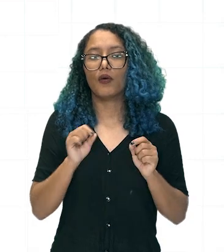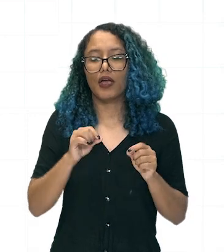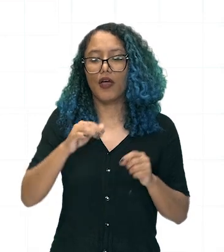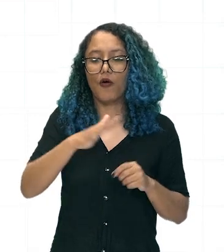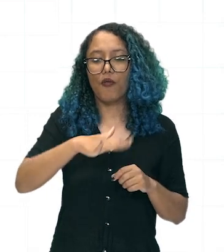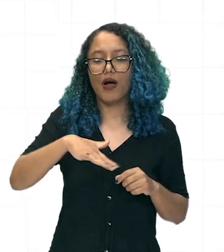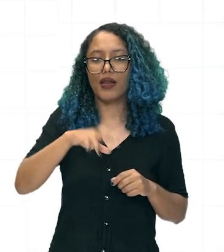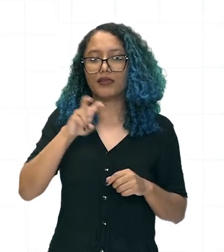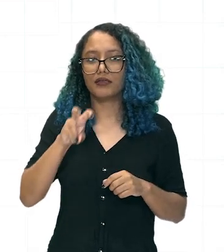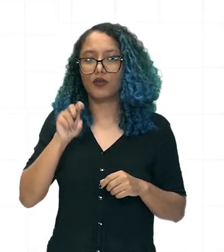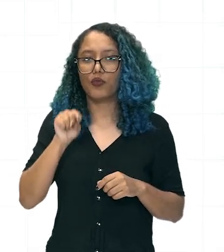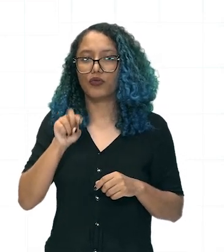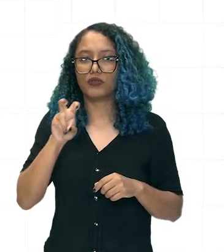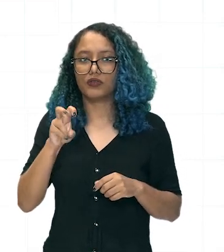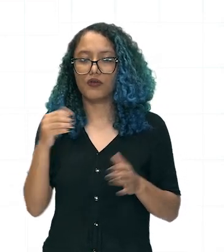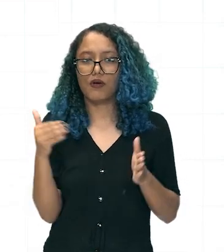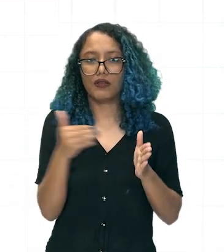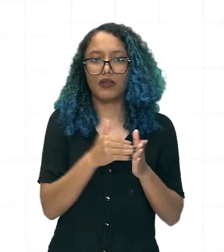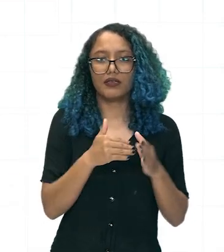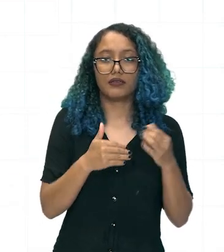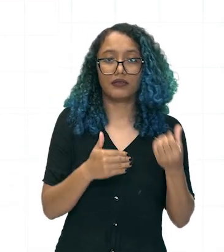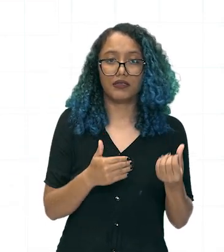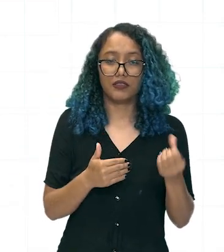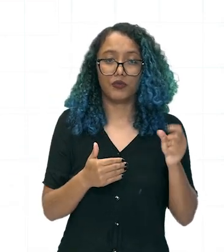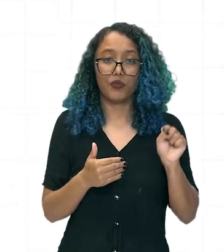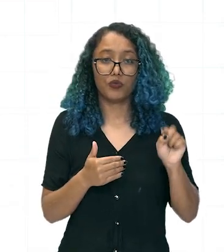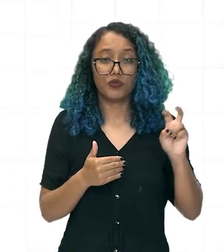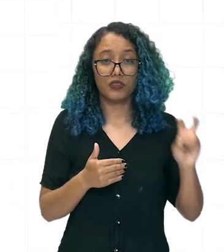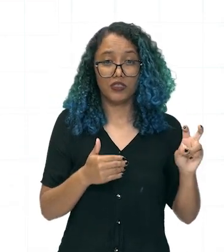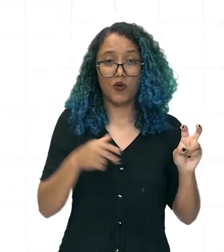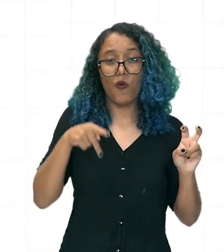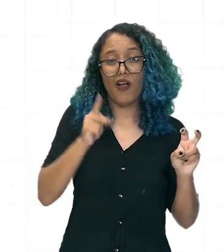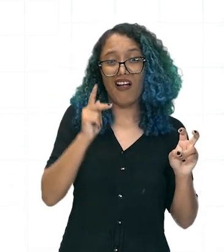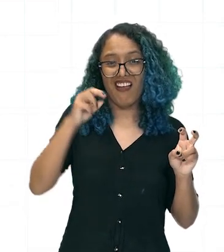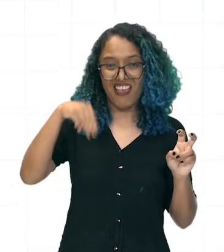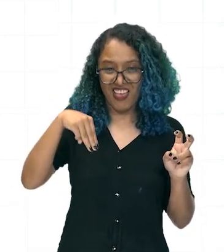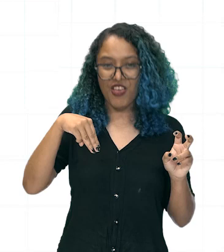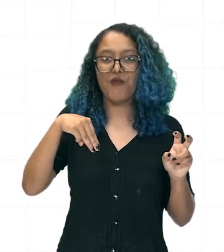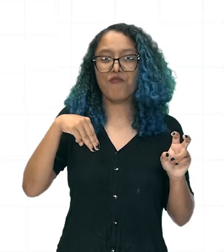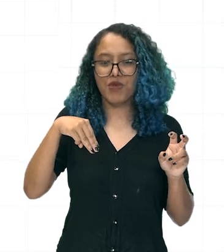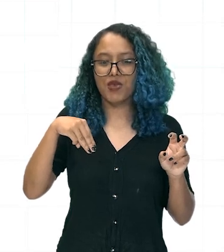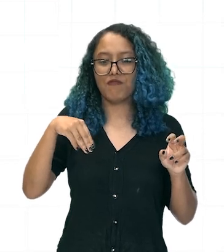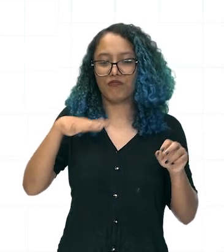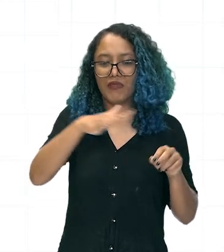de 5,5 até 6,5 quilômetros